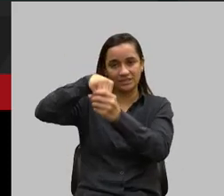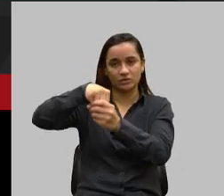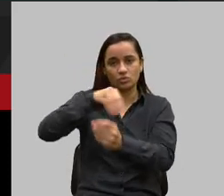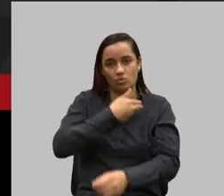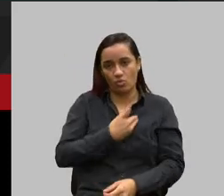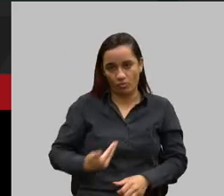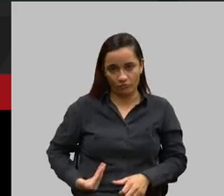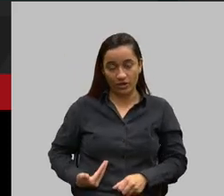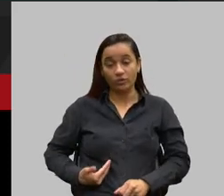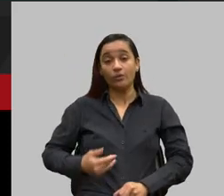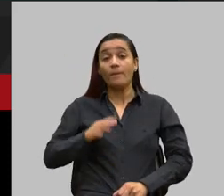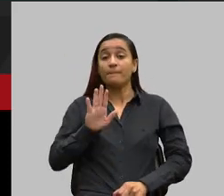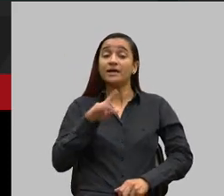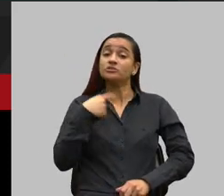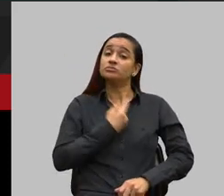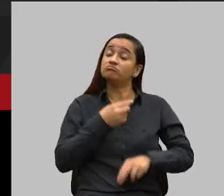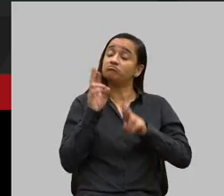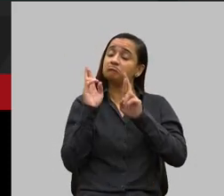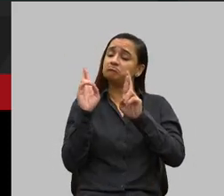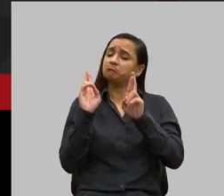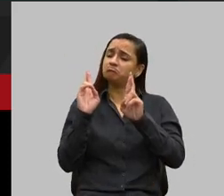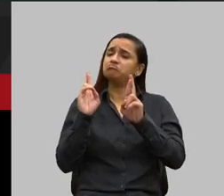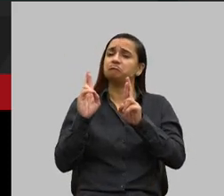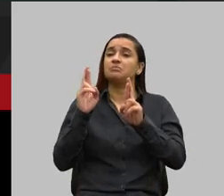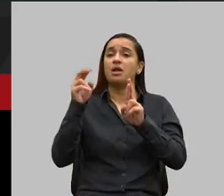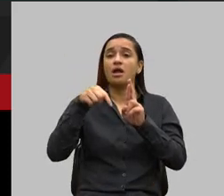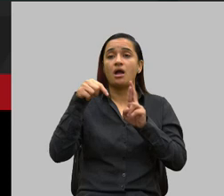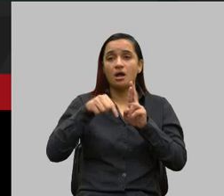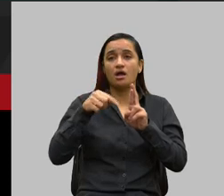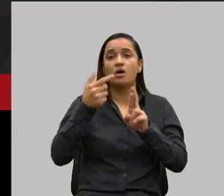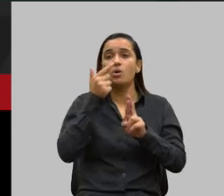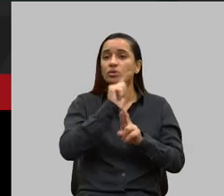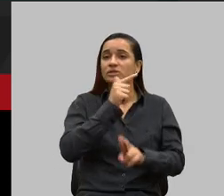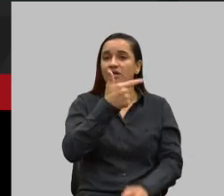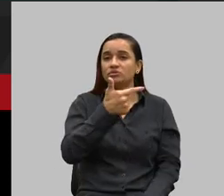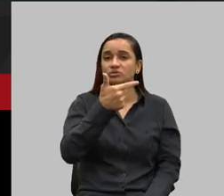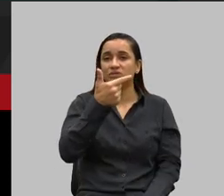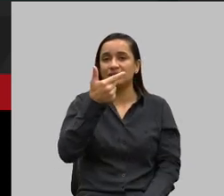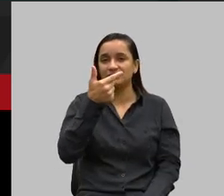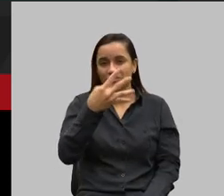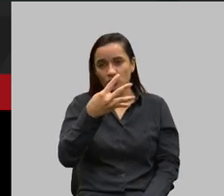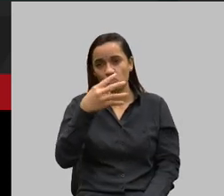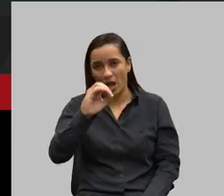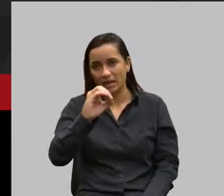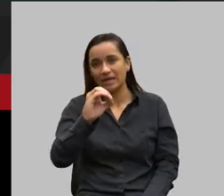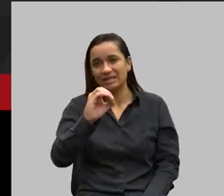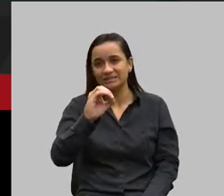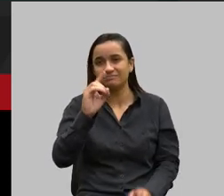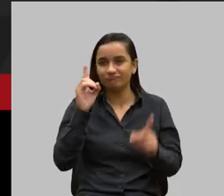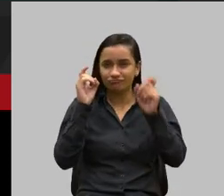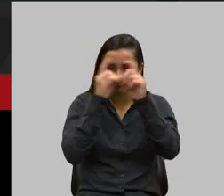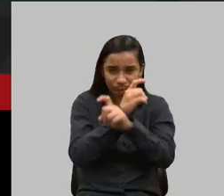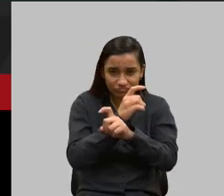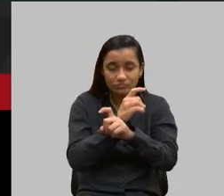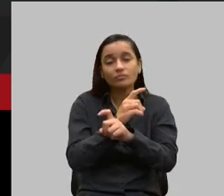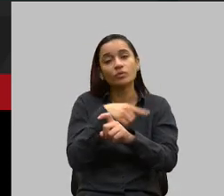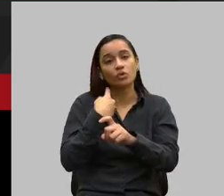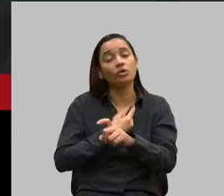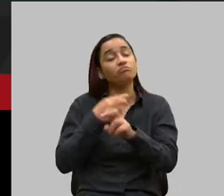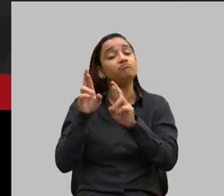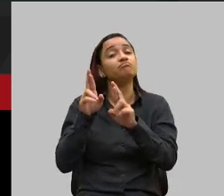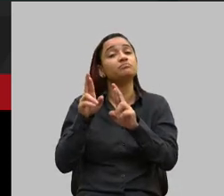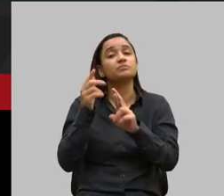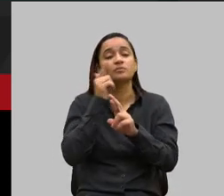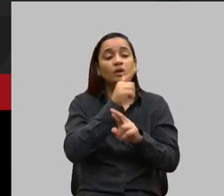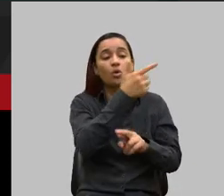espera com essas com essas 240 dores que eh as startups possam